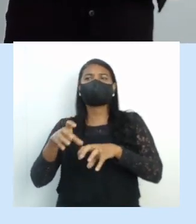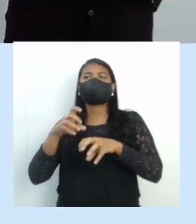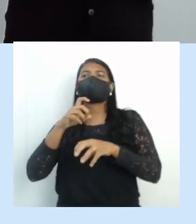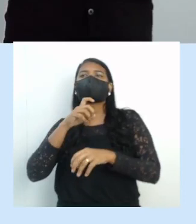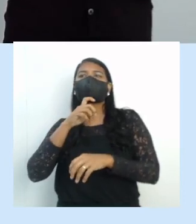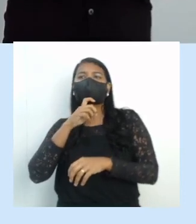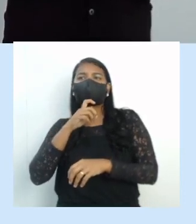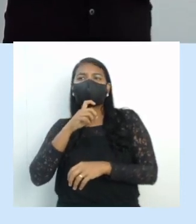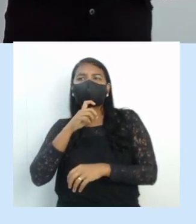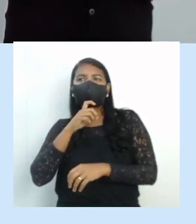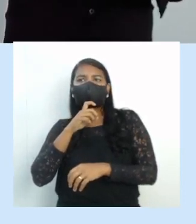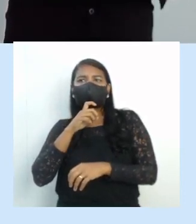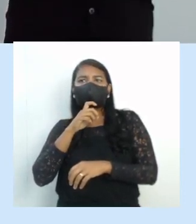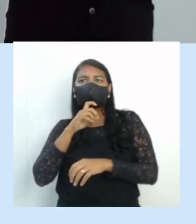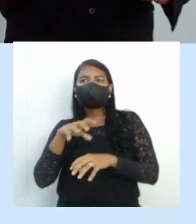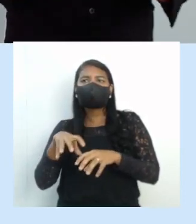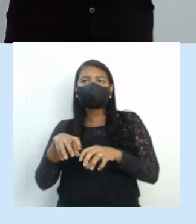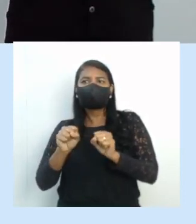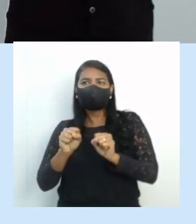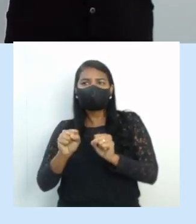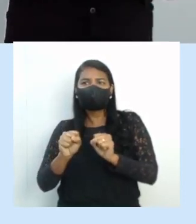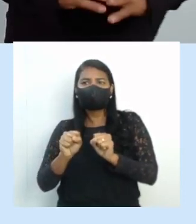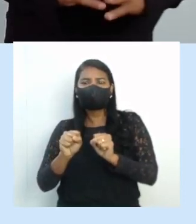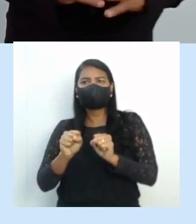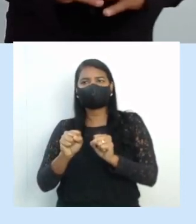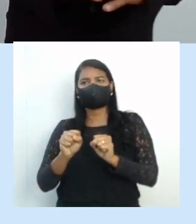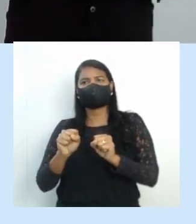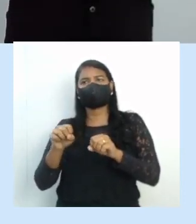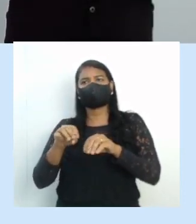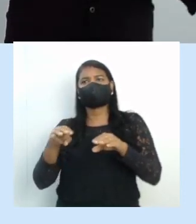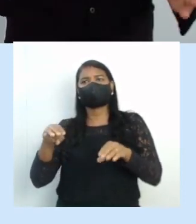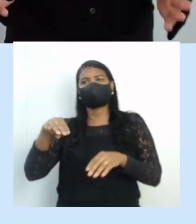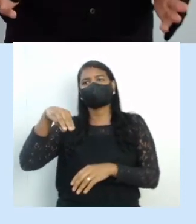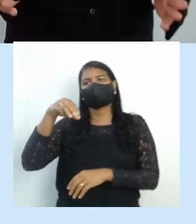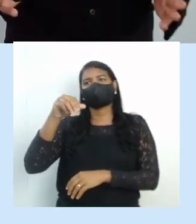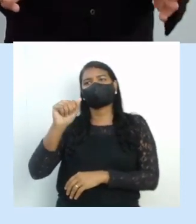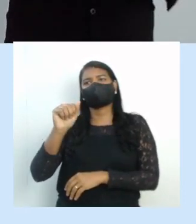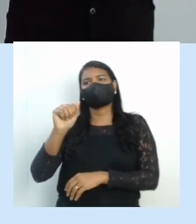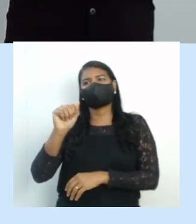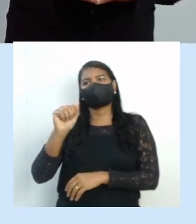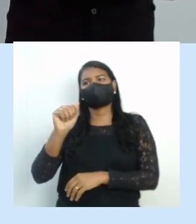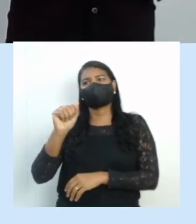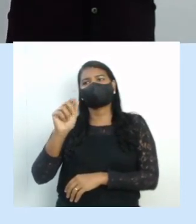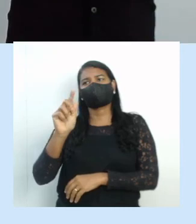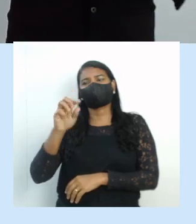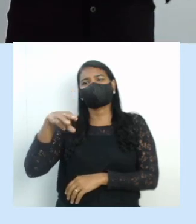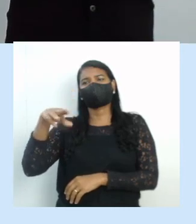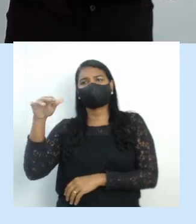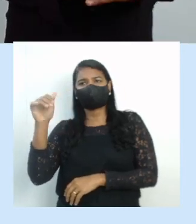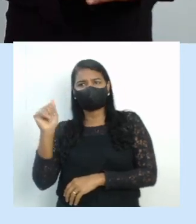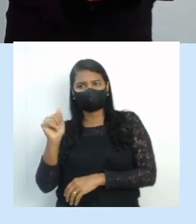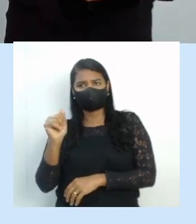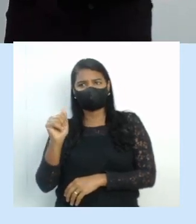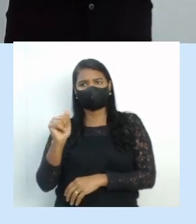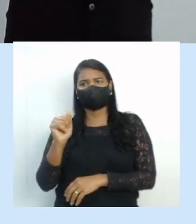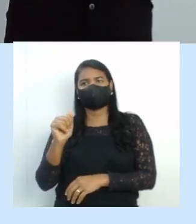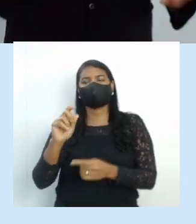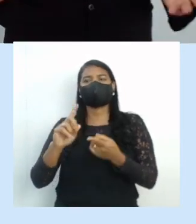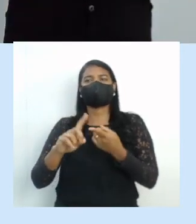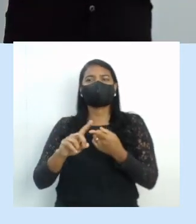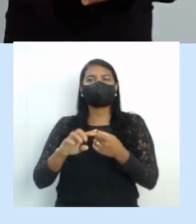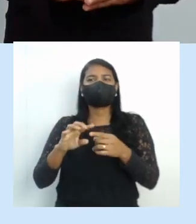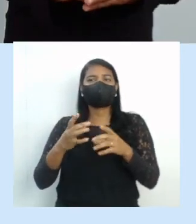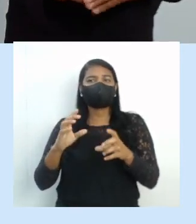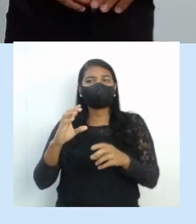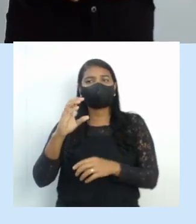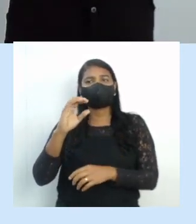resfriamento e solidificação do magma, que a gente pode dizer cristalização, que pode